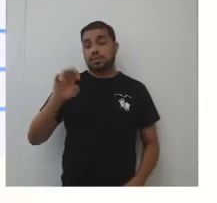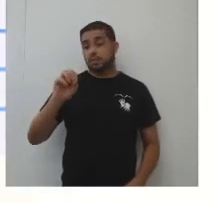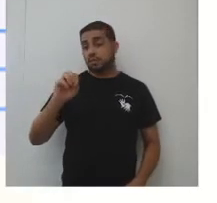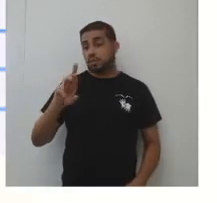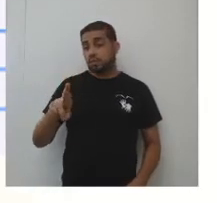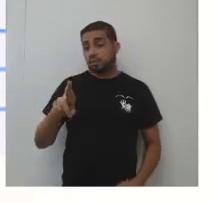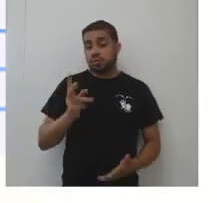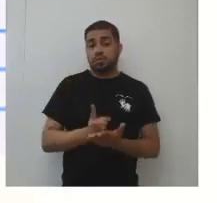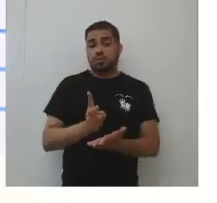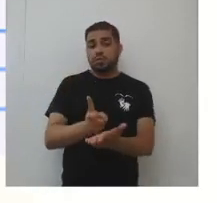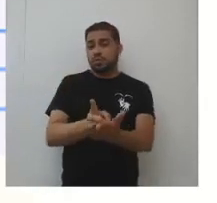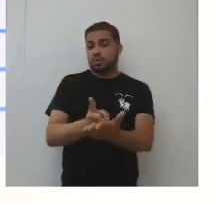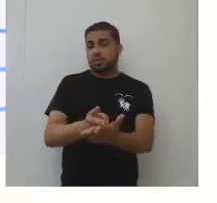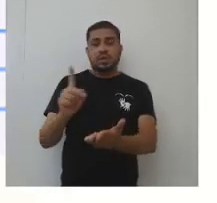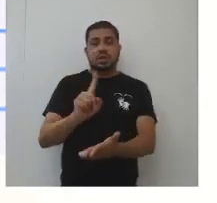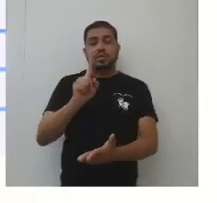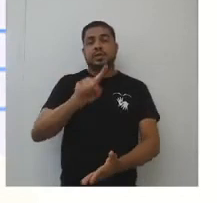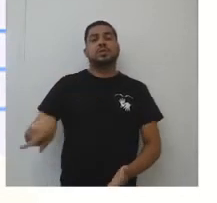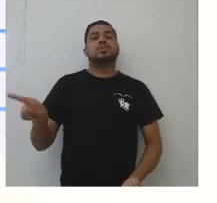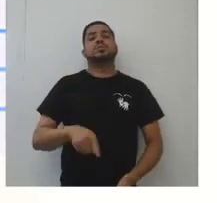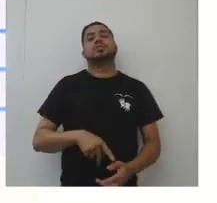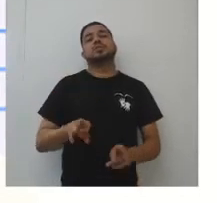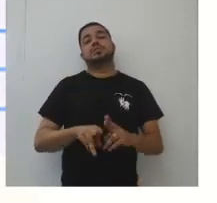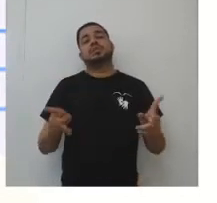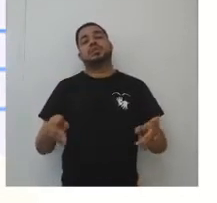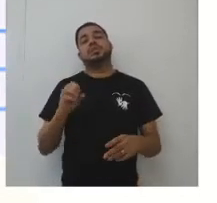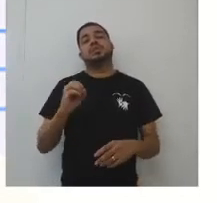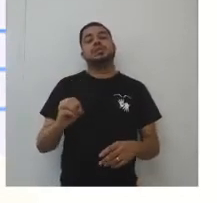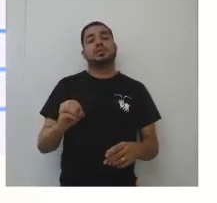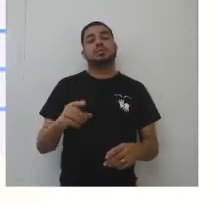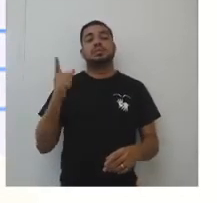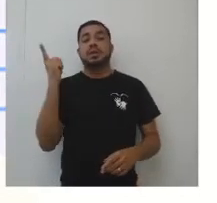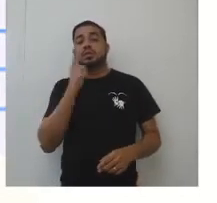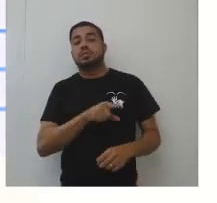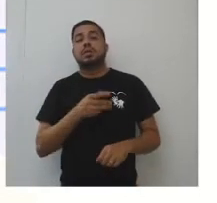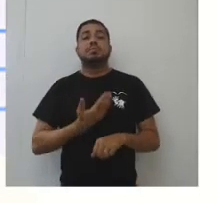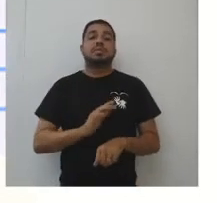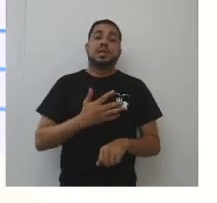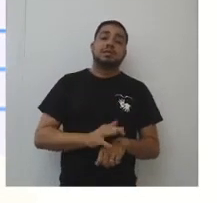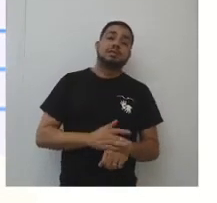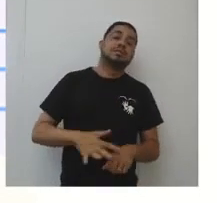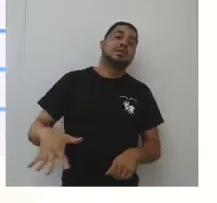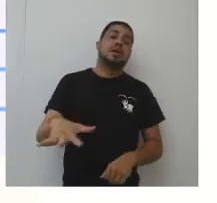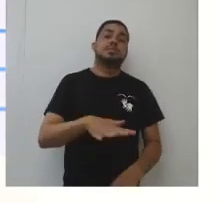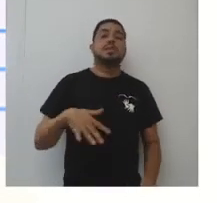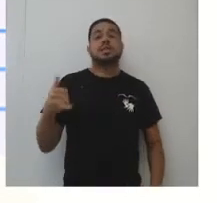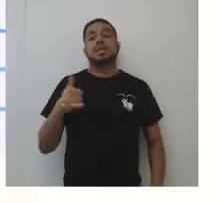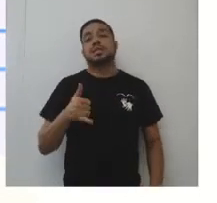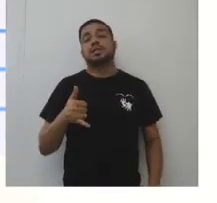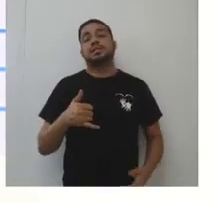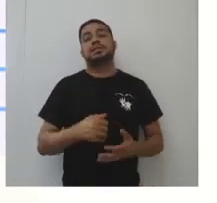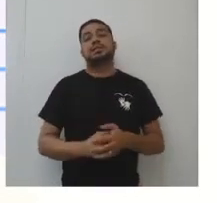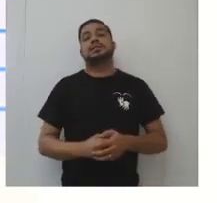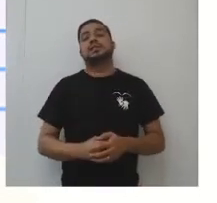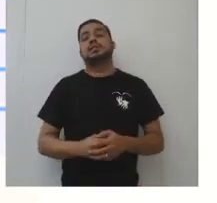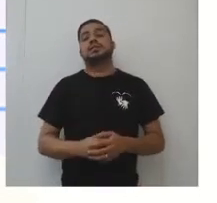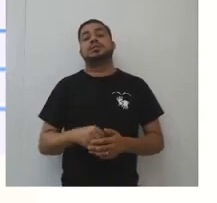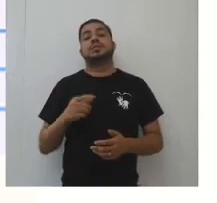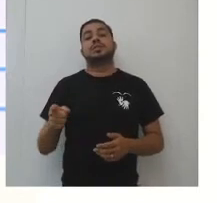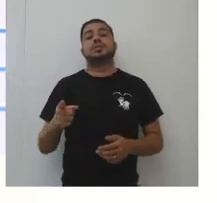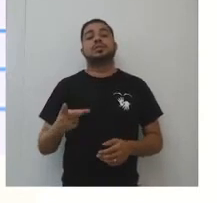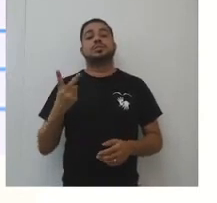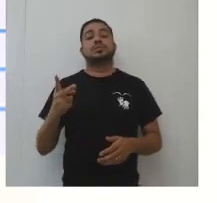e não nulo, diferente de zero. Para se obter na prática um campo elétrico uniforme através de